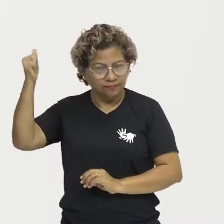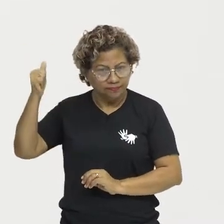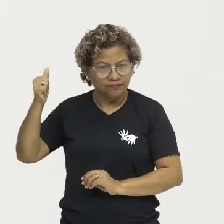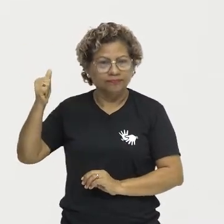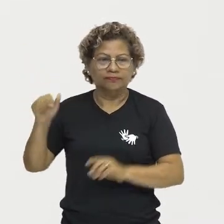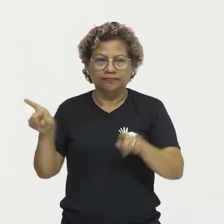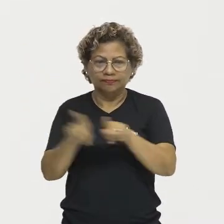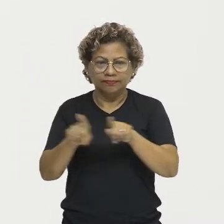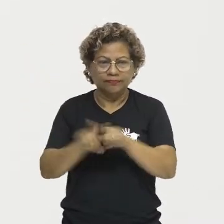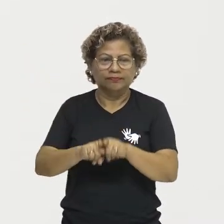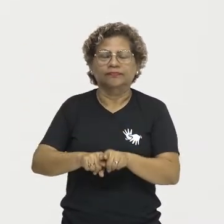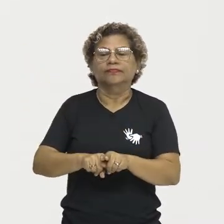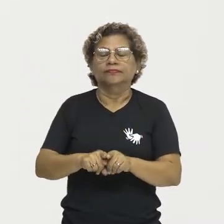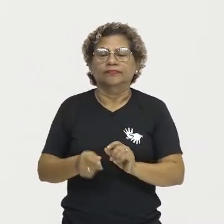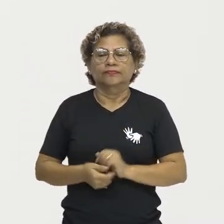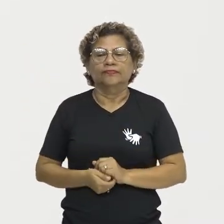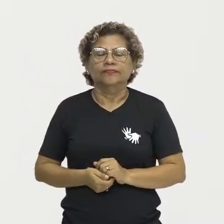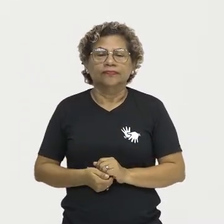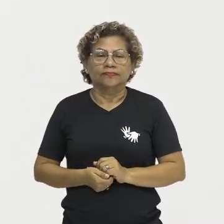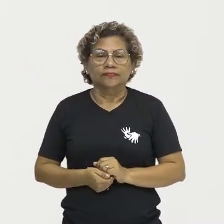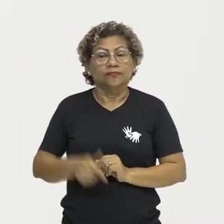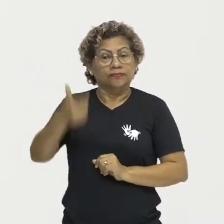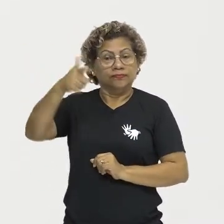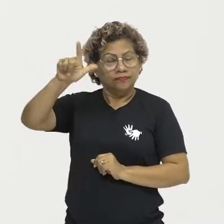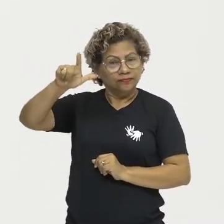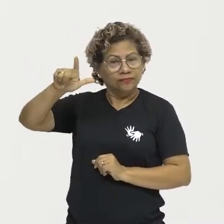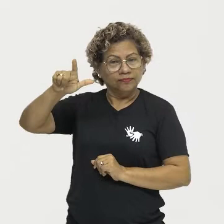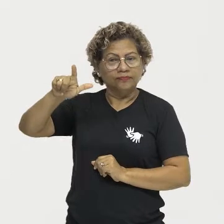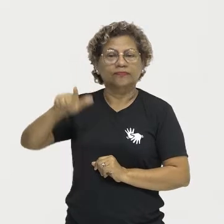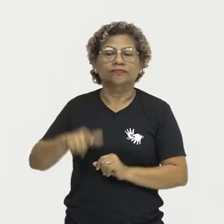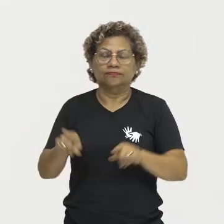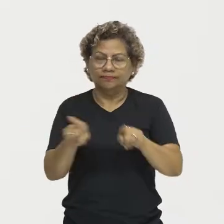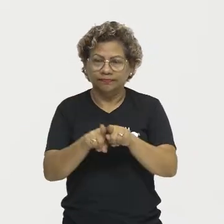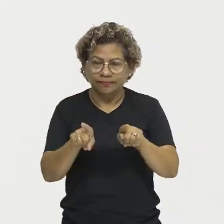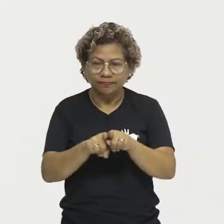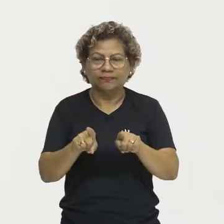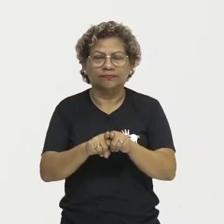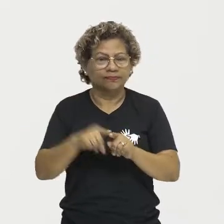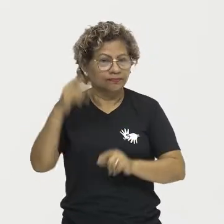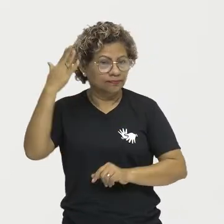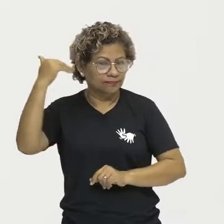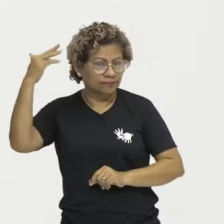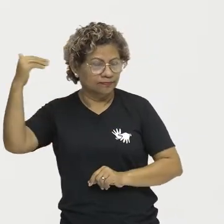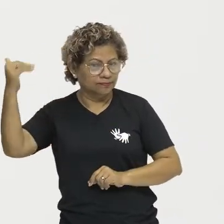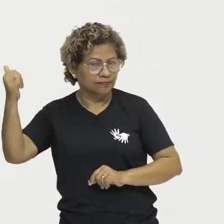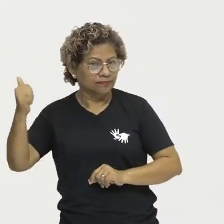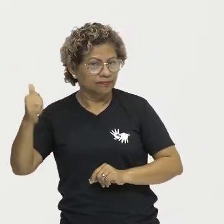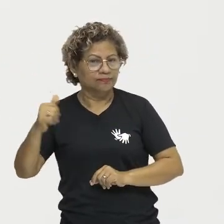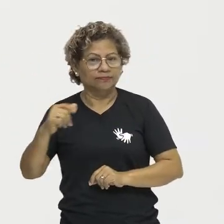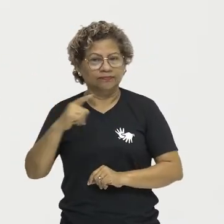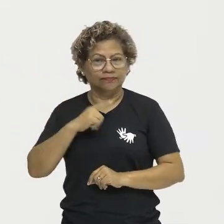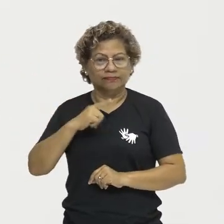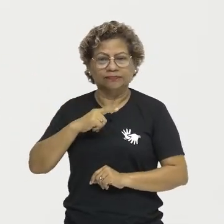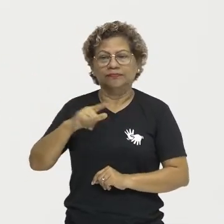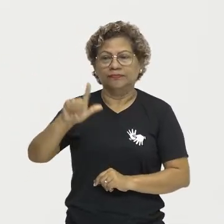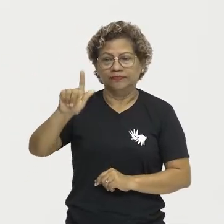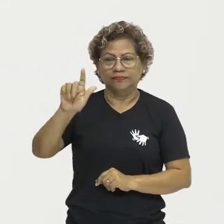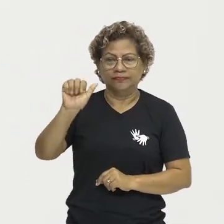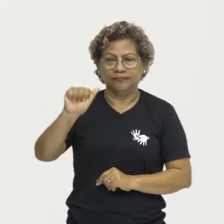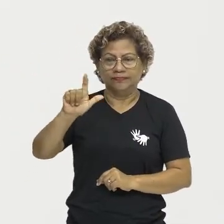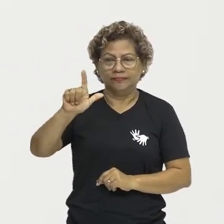né, veio Galilei Galilei, que é um marco, né, considerado um marco aí na história do desenvolvimento da